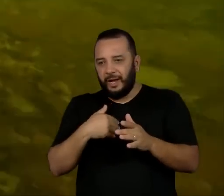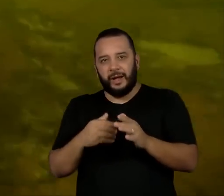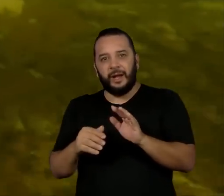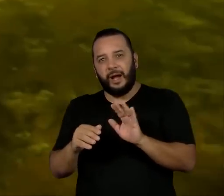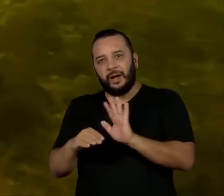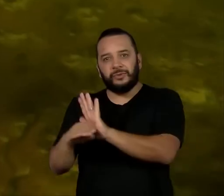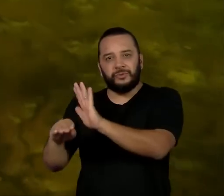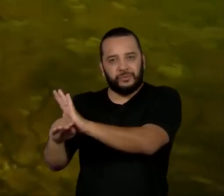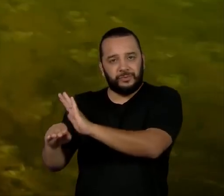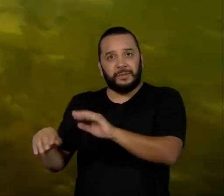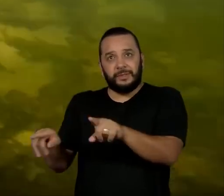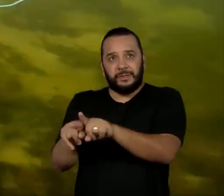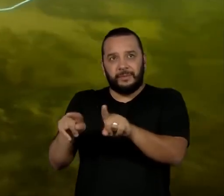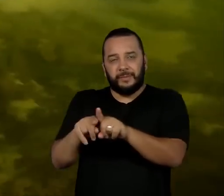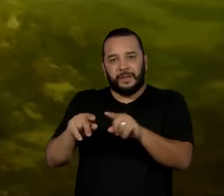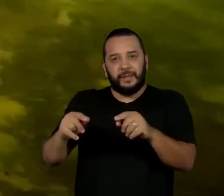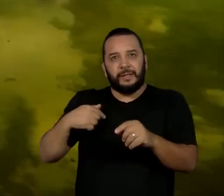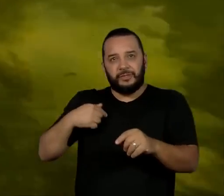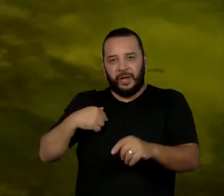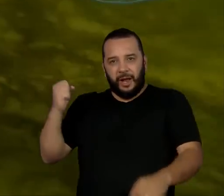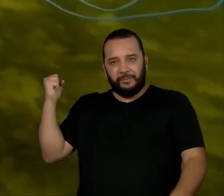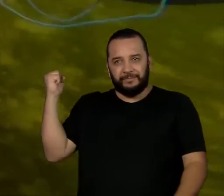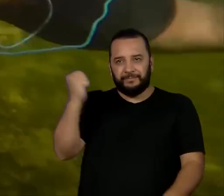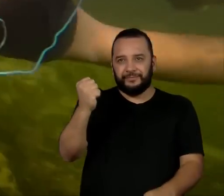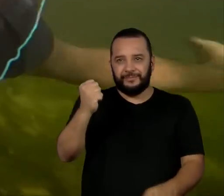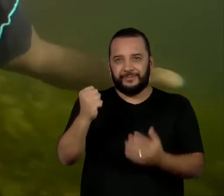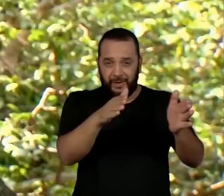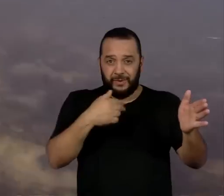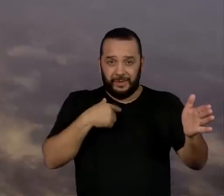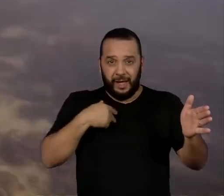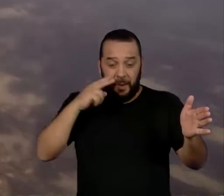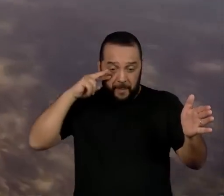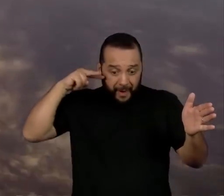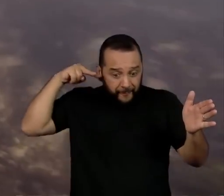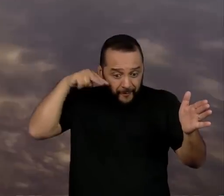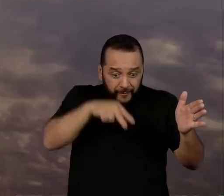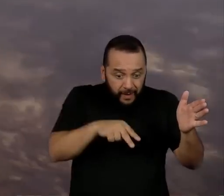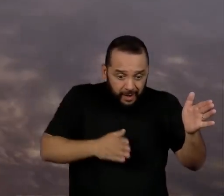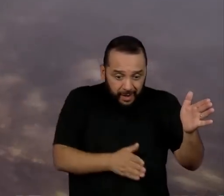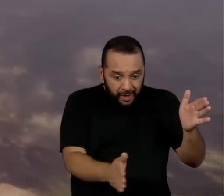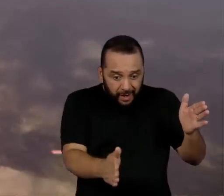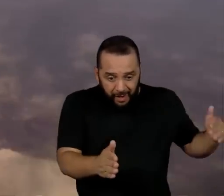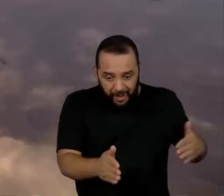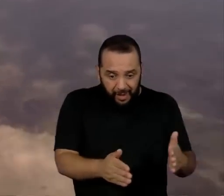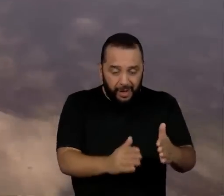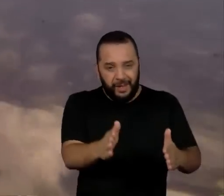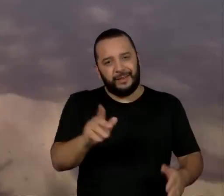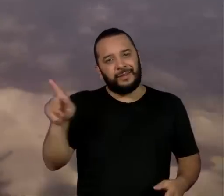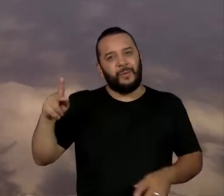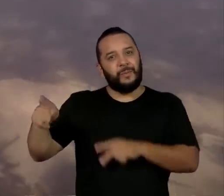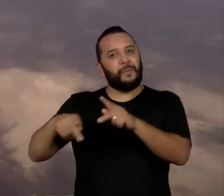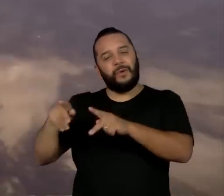povo indígena foi em 1999 para 2000. Foi uma expedição naturalista